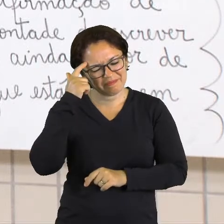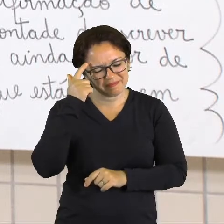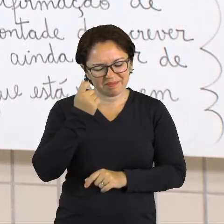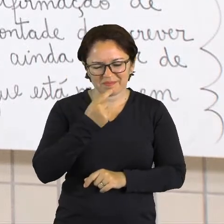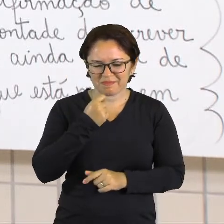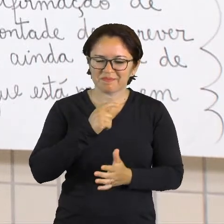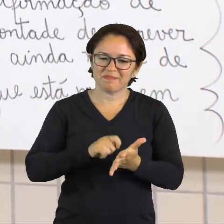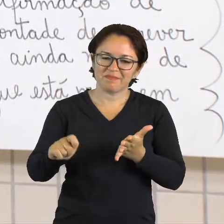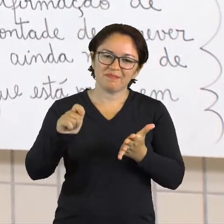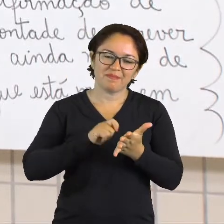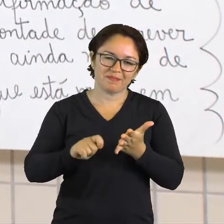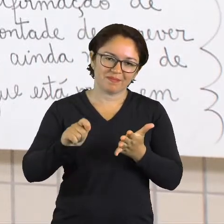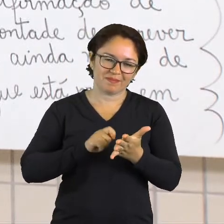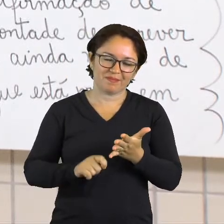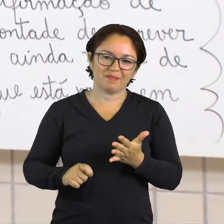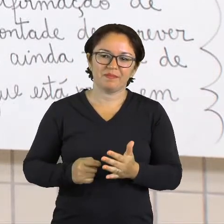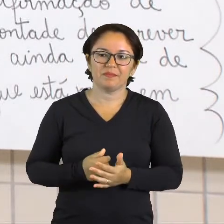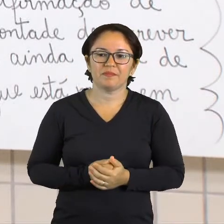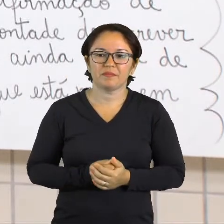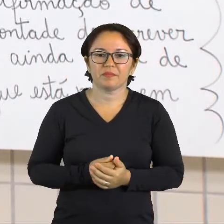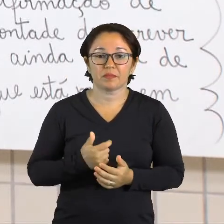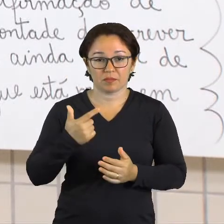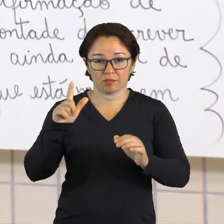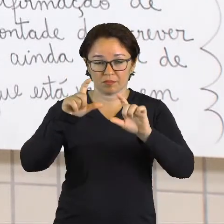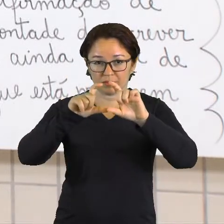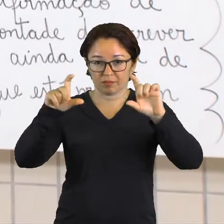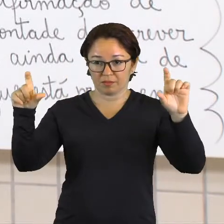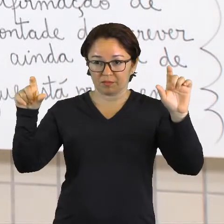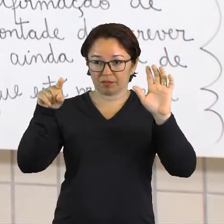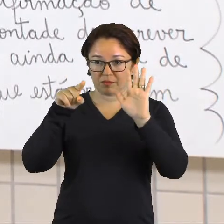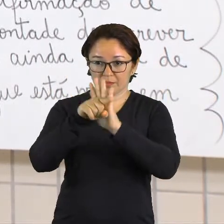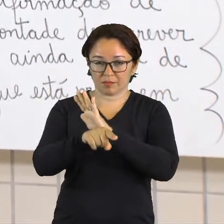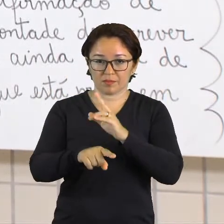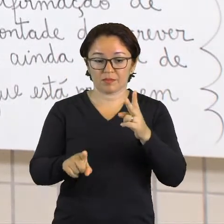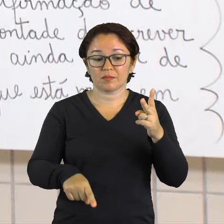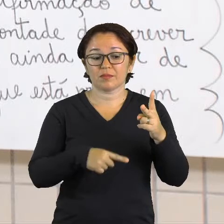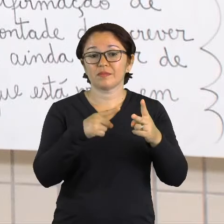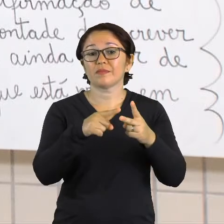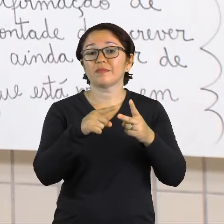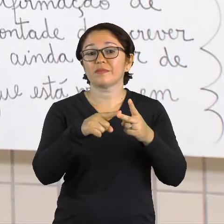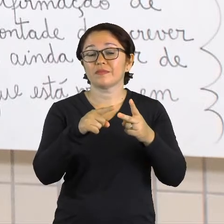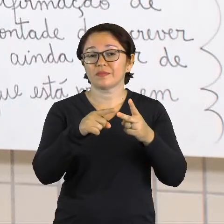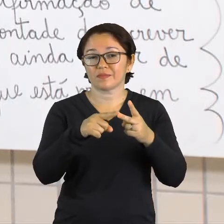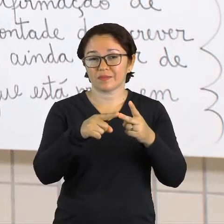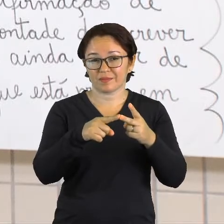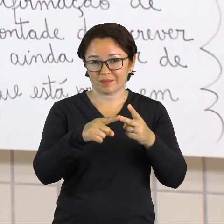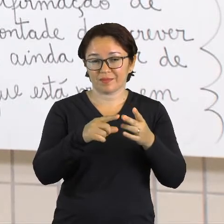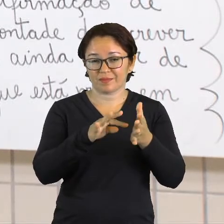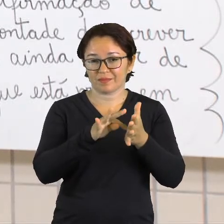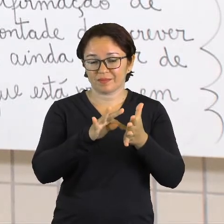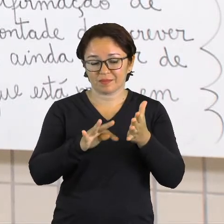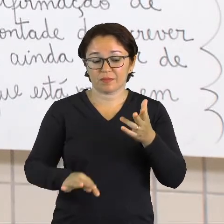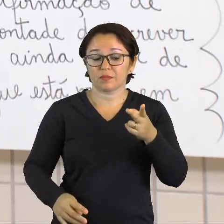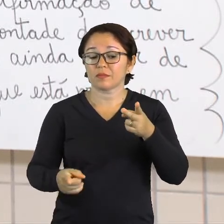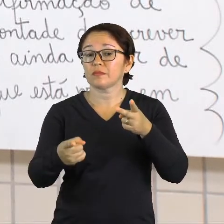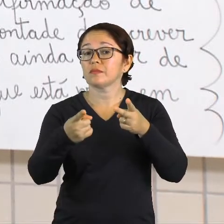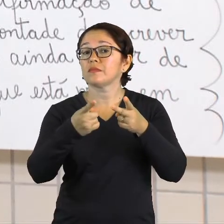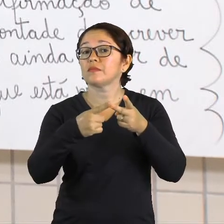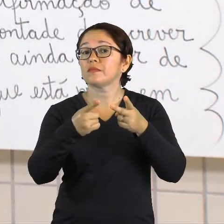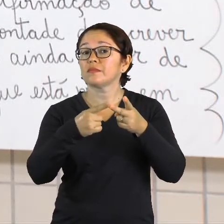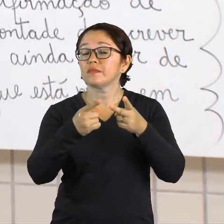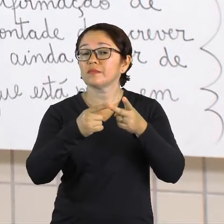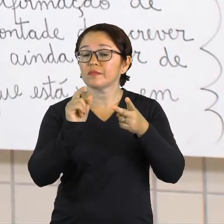diário. A outra pergunta é com relação ao texto 2, que nós lemos, aí diz assim: no texto